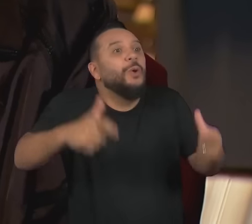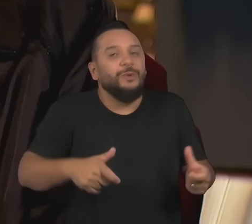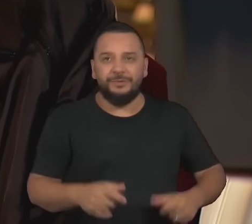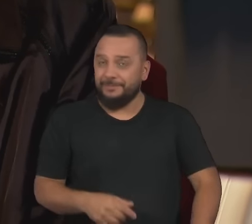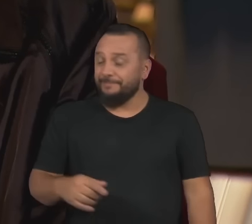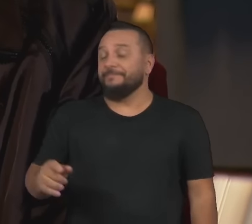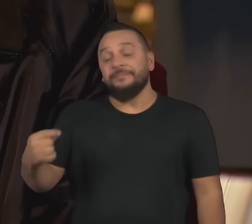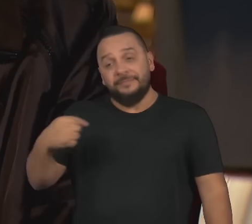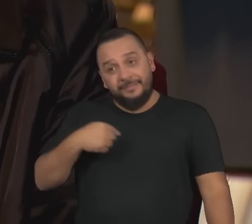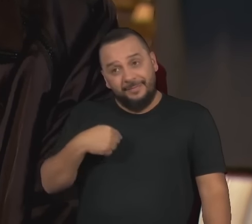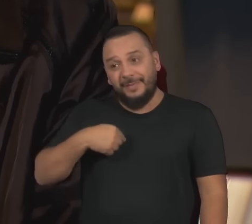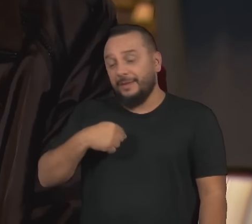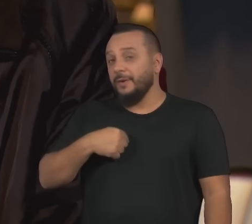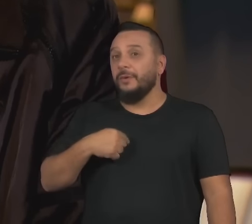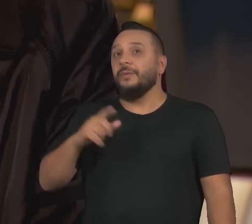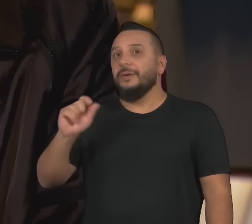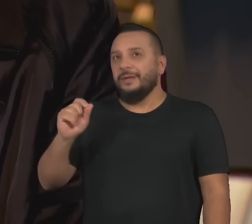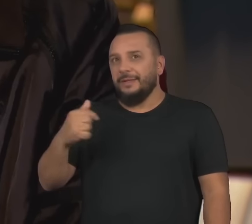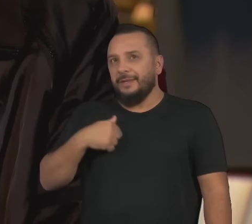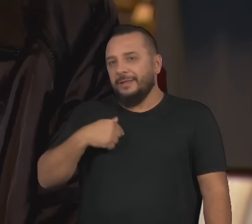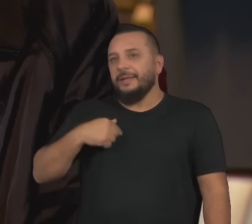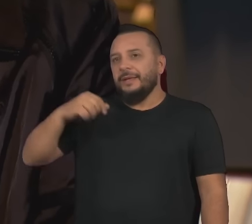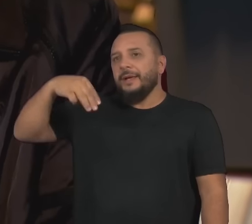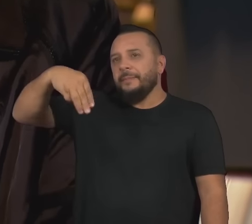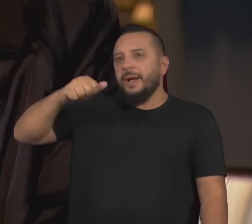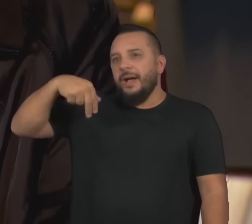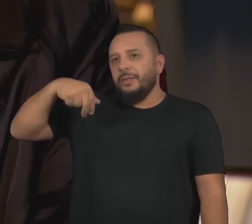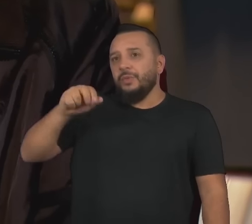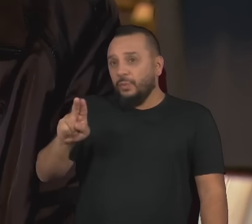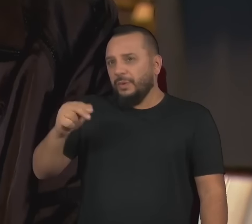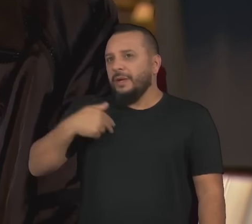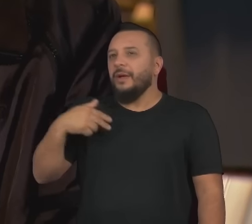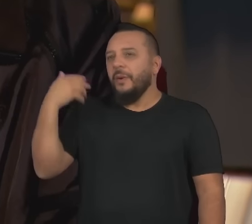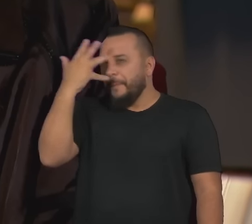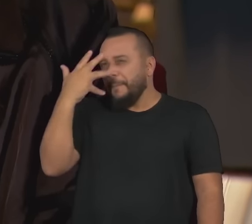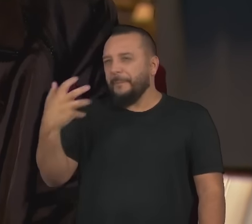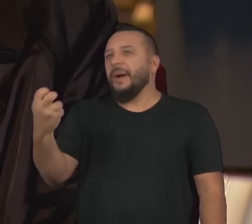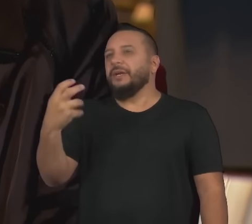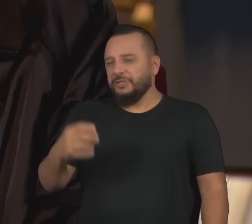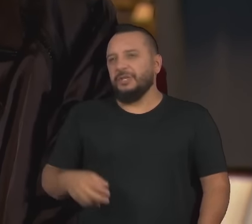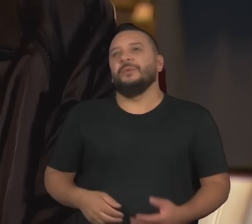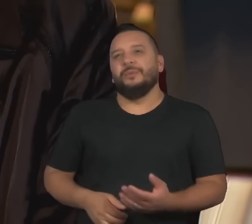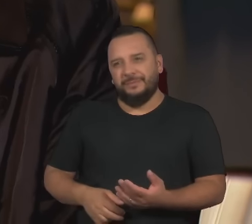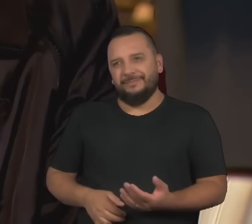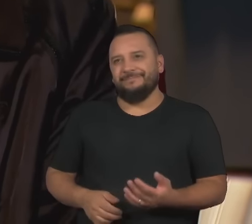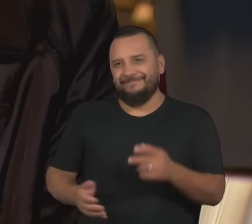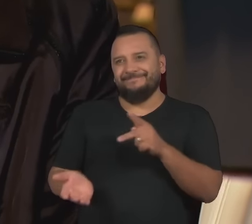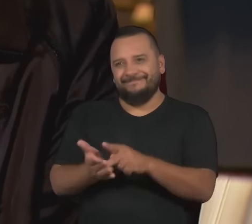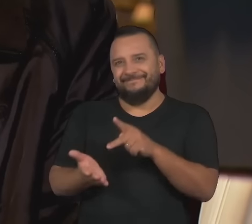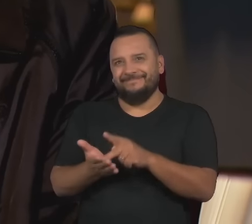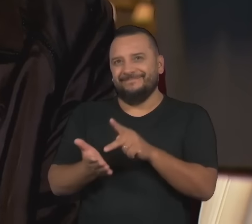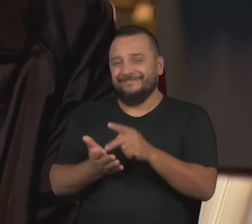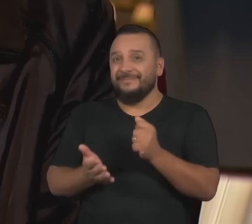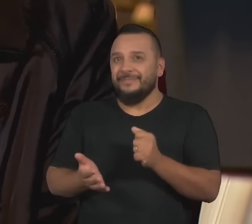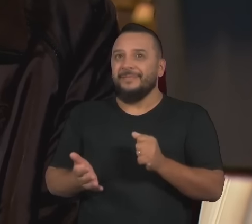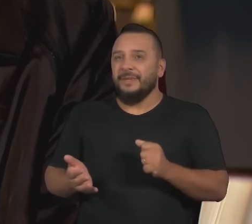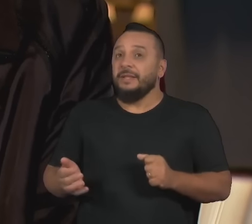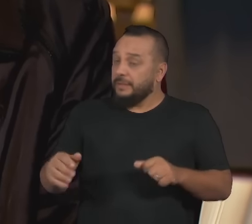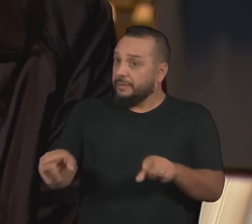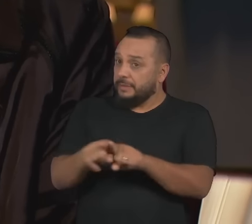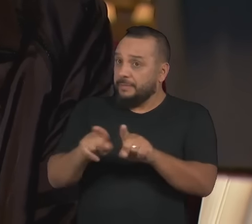das paixões que eu tenho é pela madrugada. Uma das paixões. Sempre foi. Nas minhas conversas com o Jô,